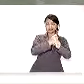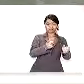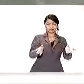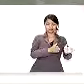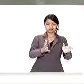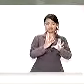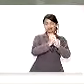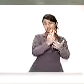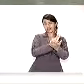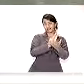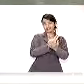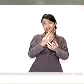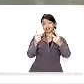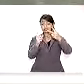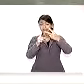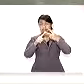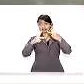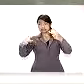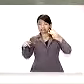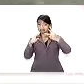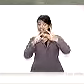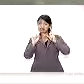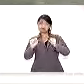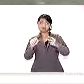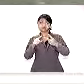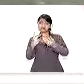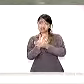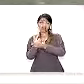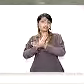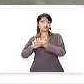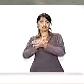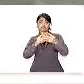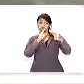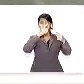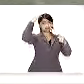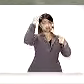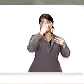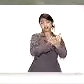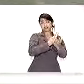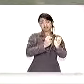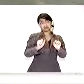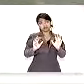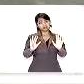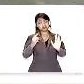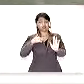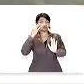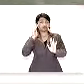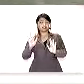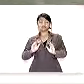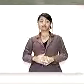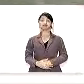e o outro provavelmente eh não deve ter sido ele que fez alguma coisa assim não sei como